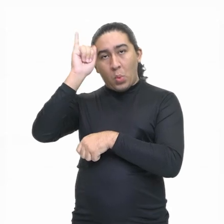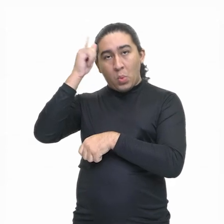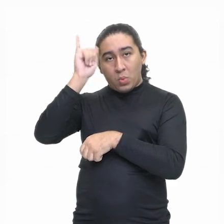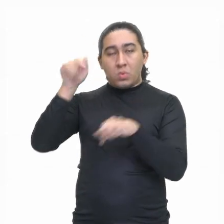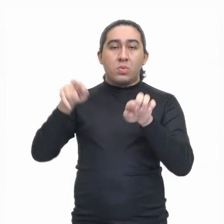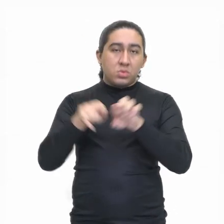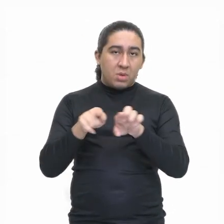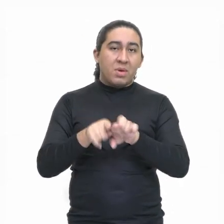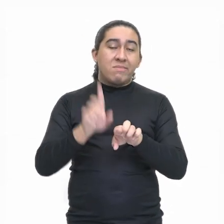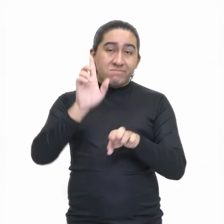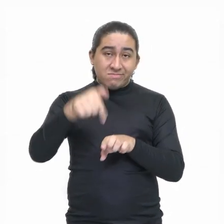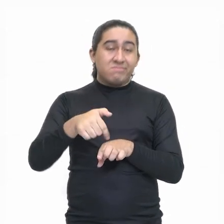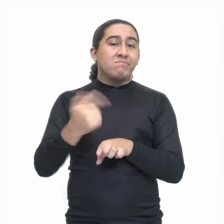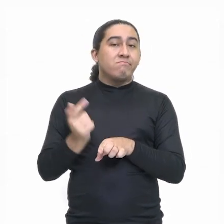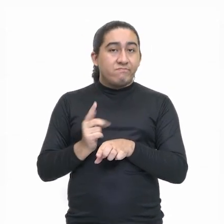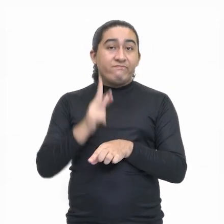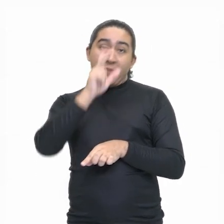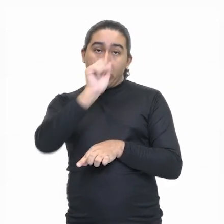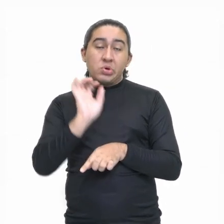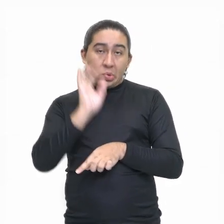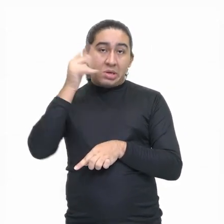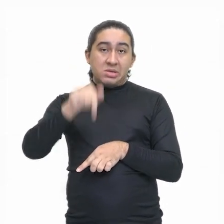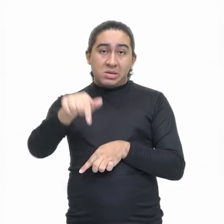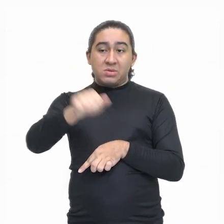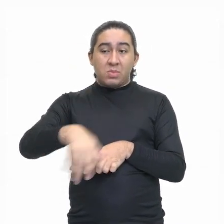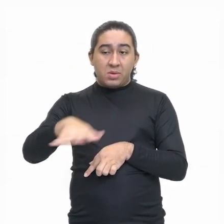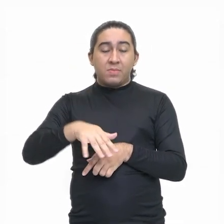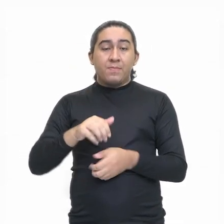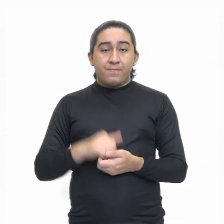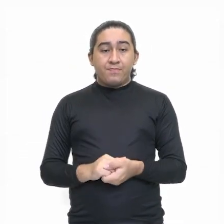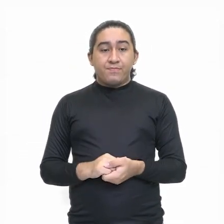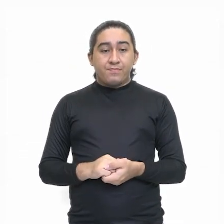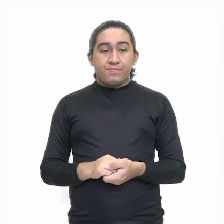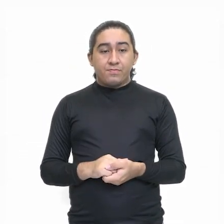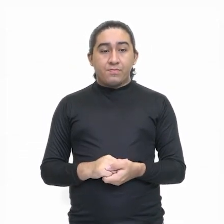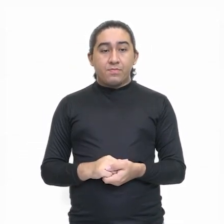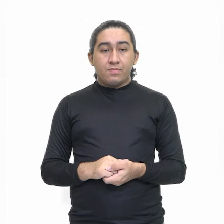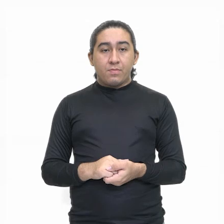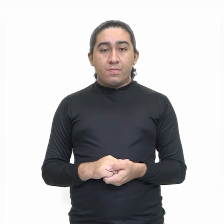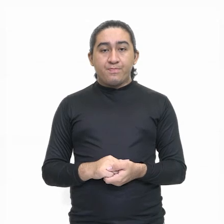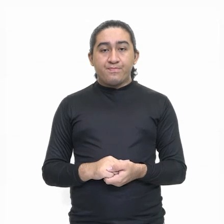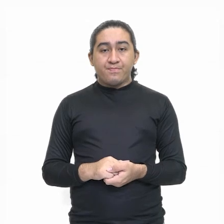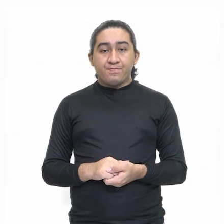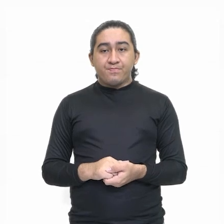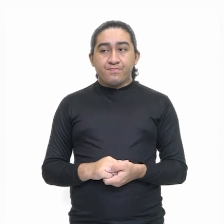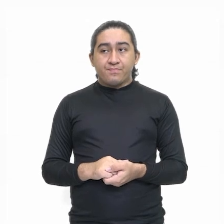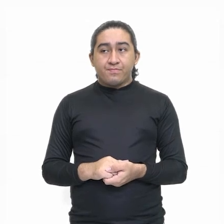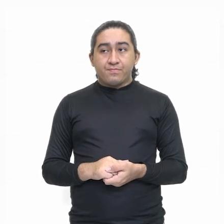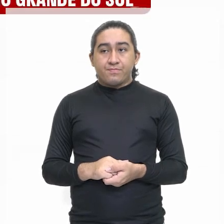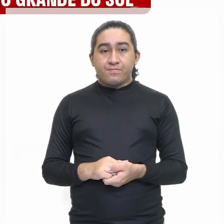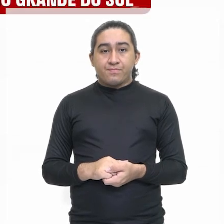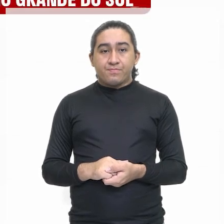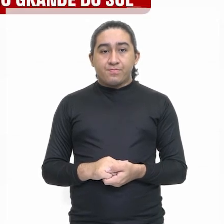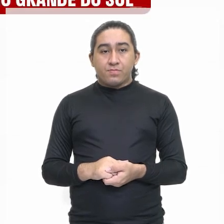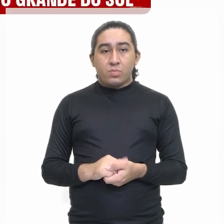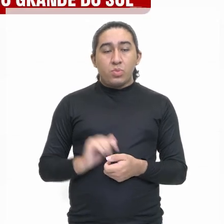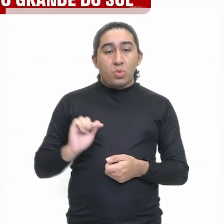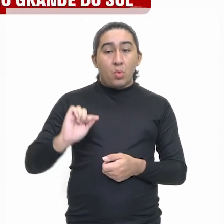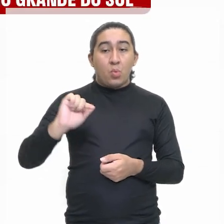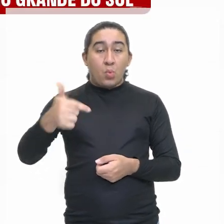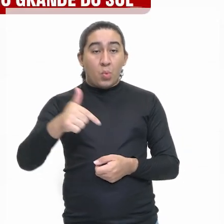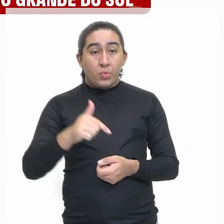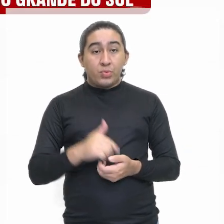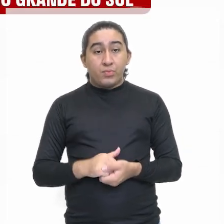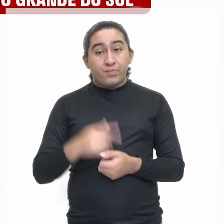ali muito intensivas na região. Um outro bioma, né, ali localizado no Rio Grande